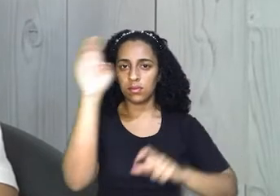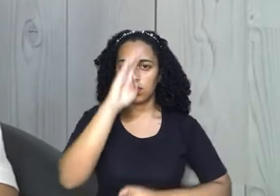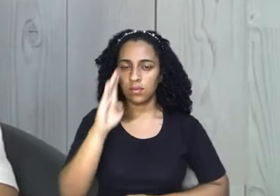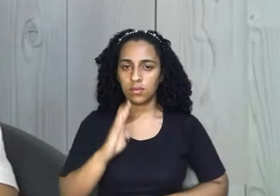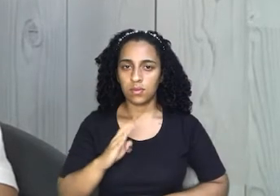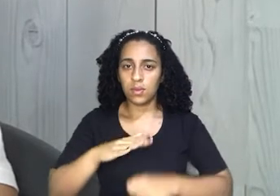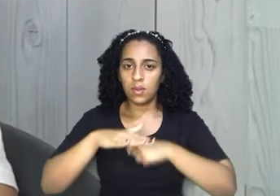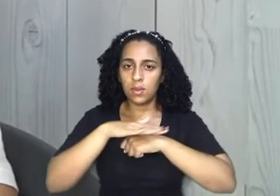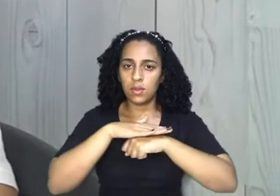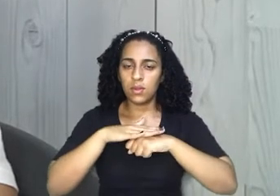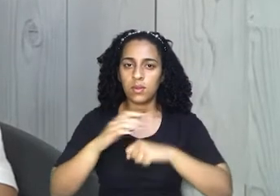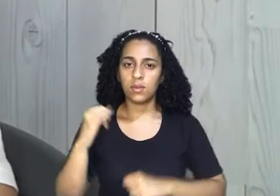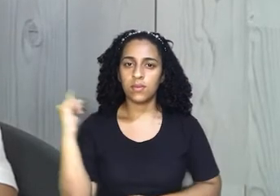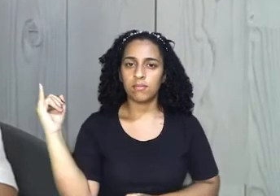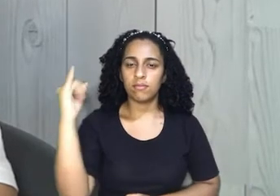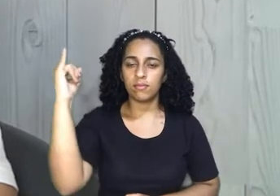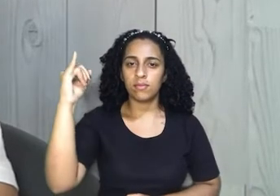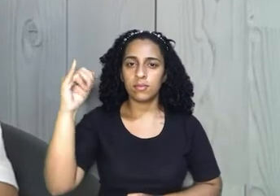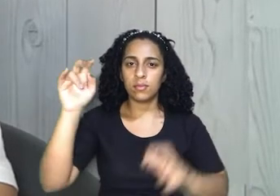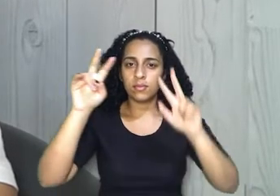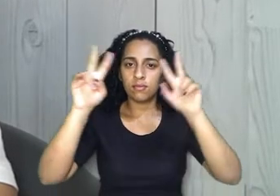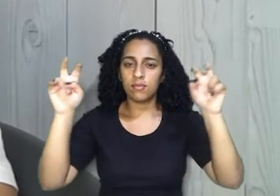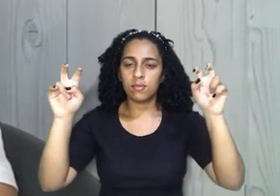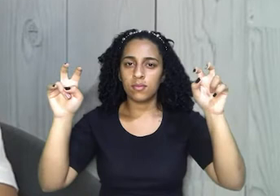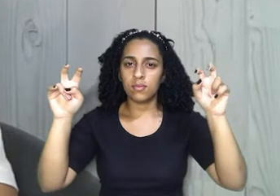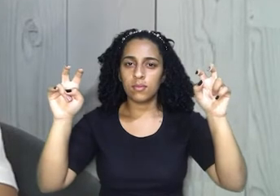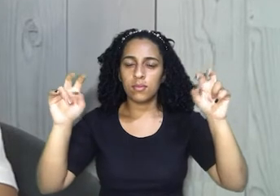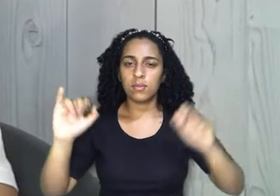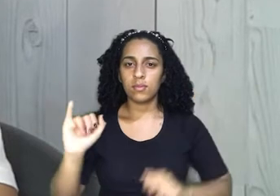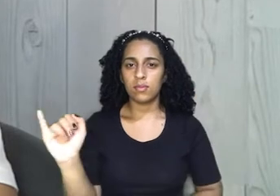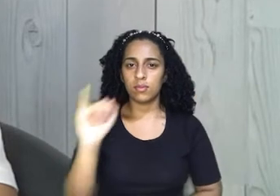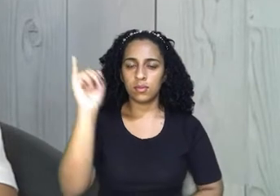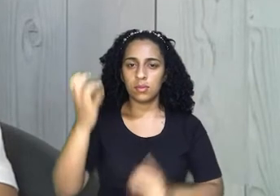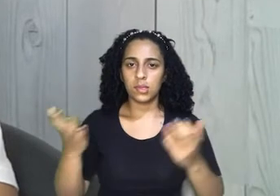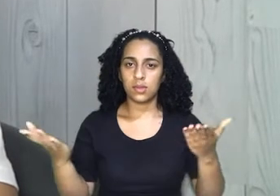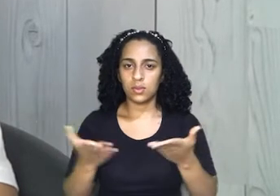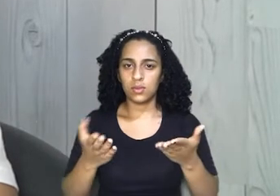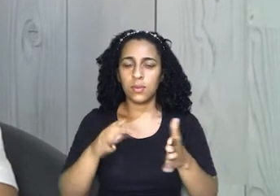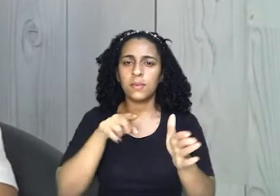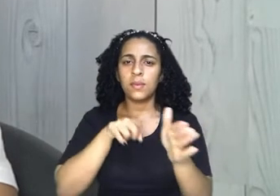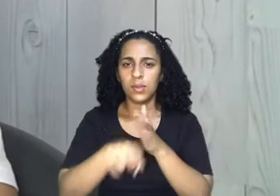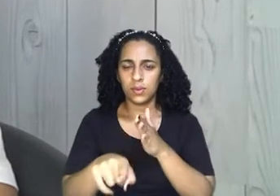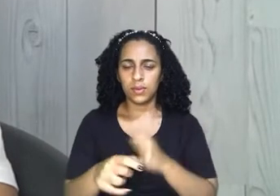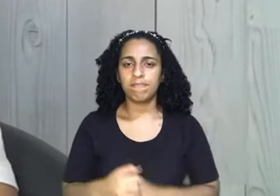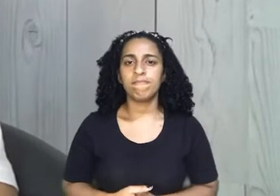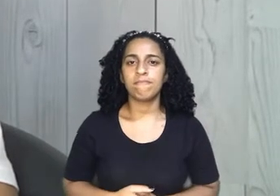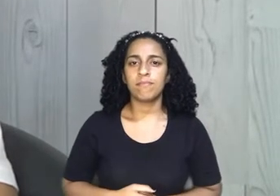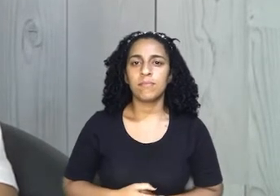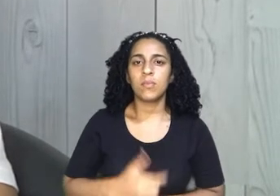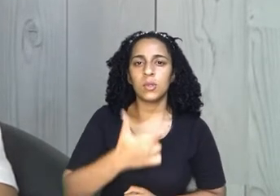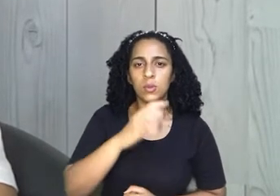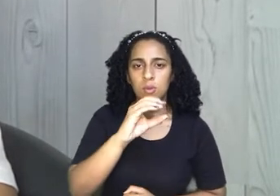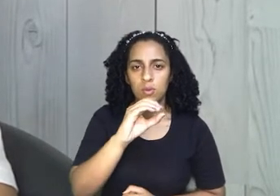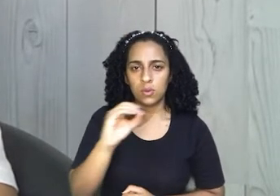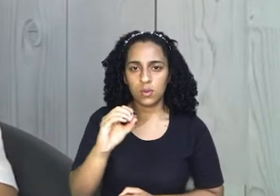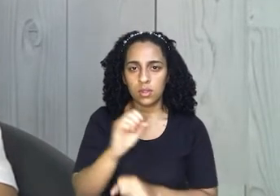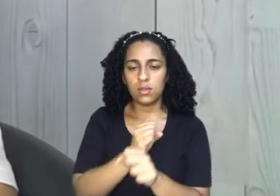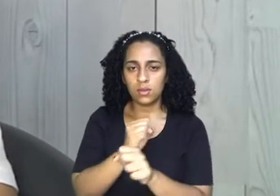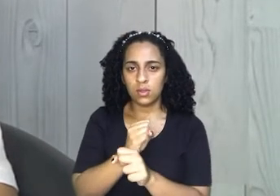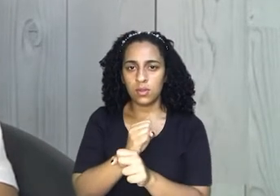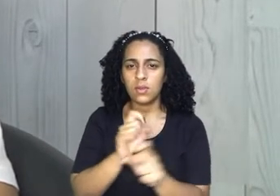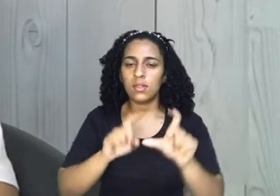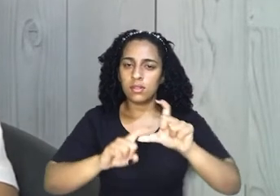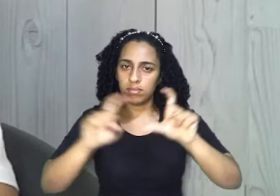debate importantes questões relacionadas a nossa atualidade conduzidos pelo seguinte questionamento após 200 anos somos realmente